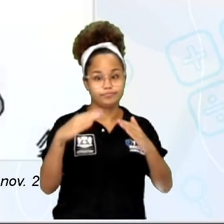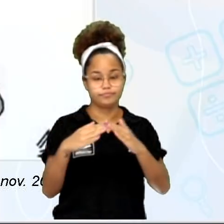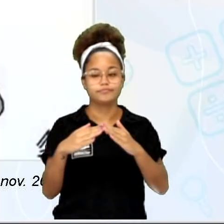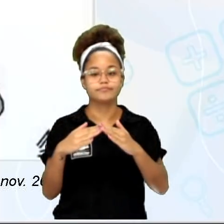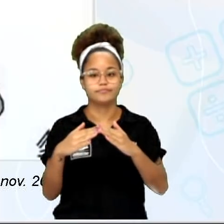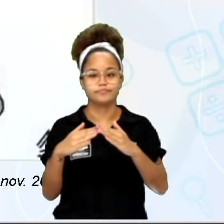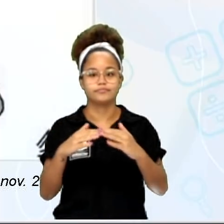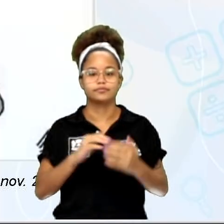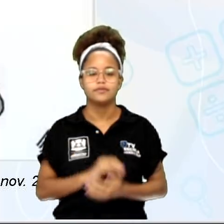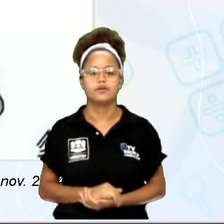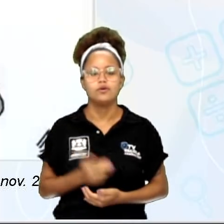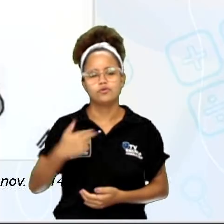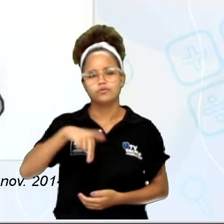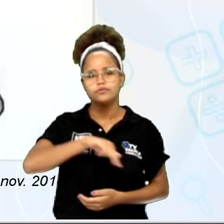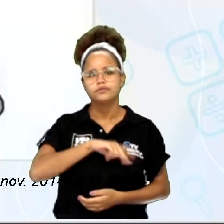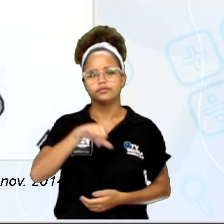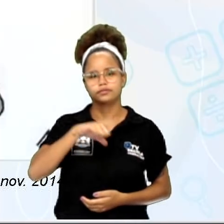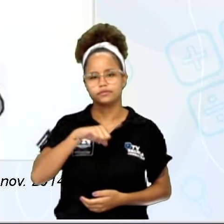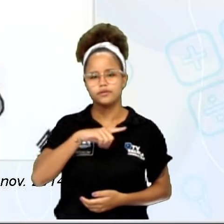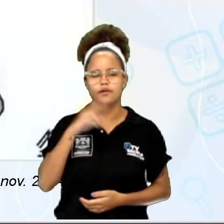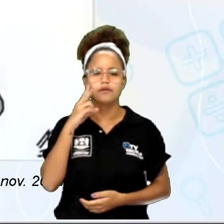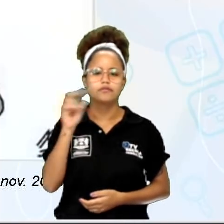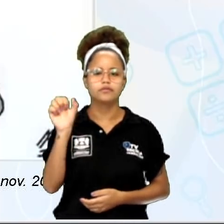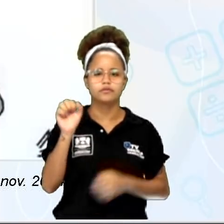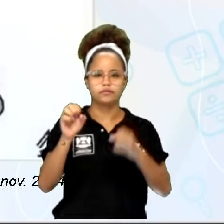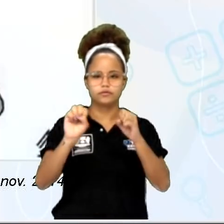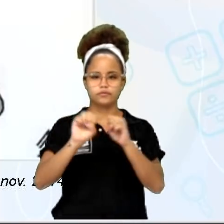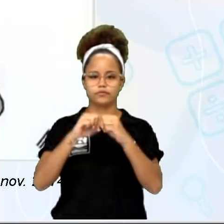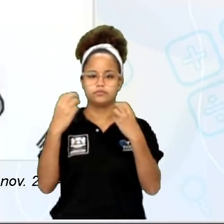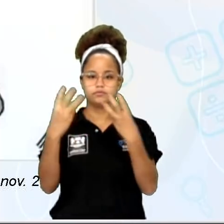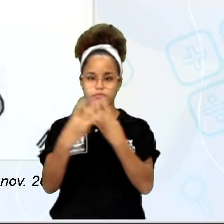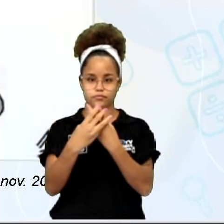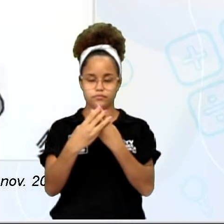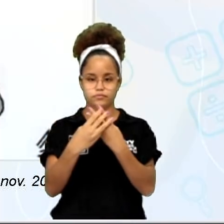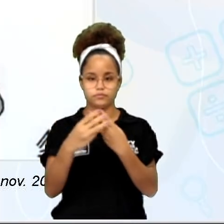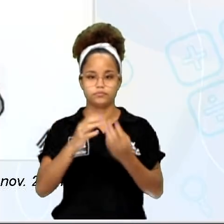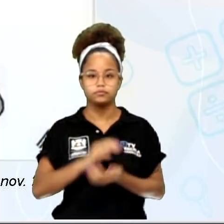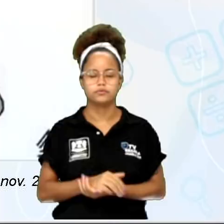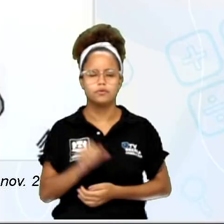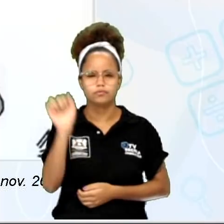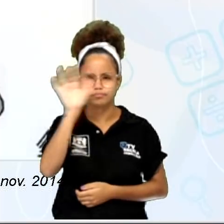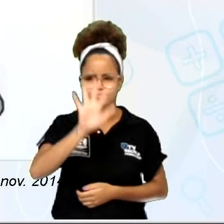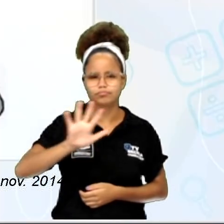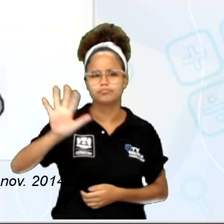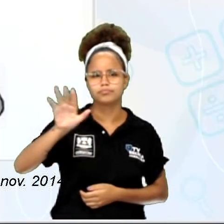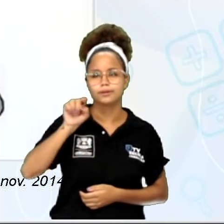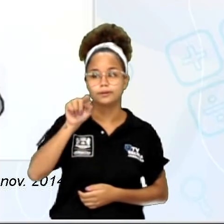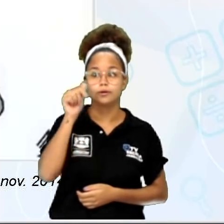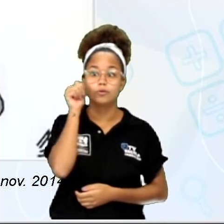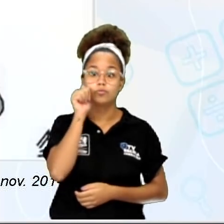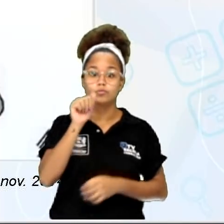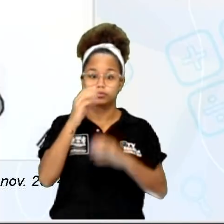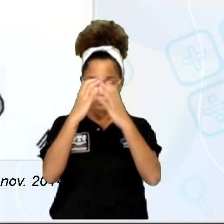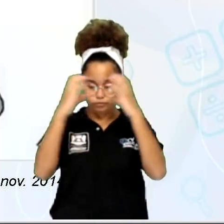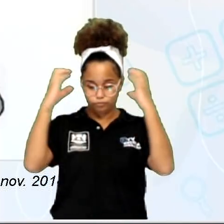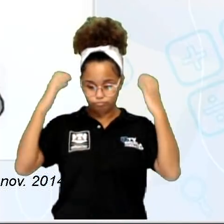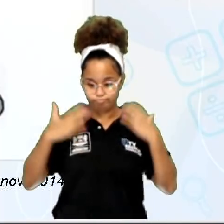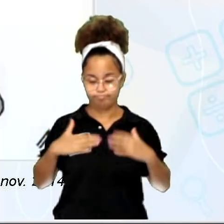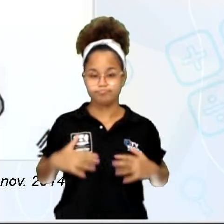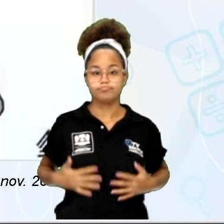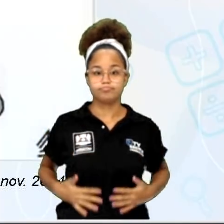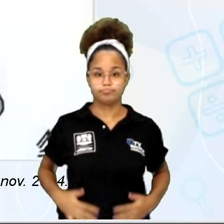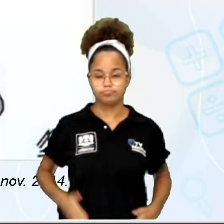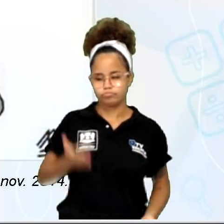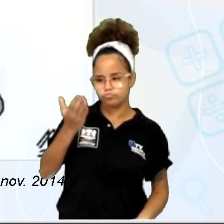Nós temos aqui uma imagem, foca aí no slide na tela, a gente tem aqui uma imagem em que Essa mulher com essa indumentária, né, um vestido,